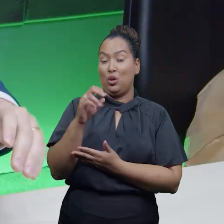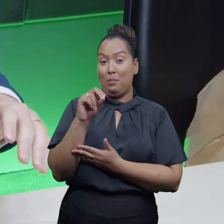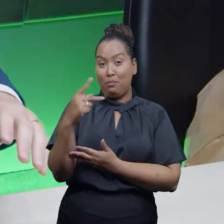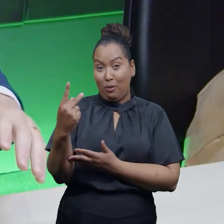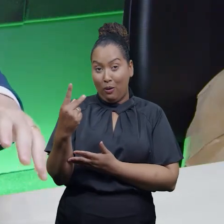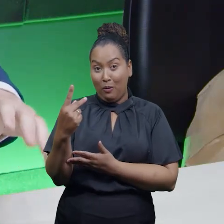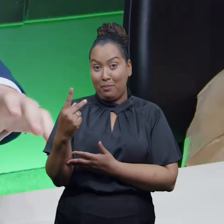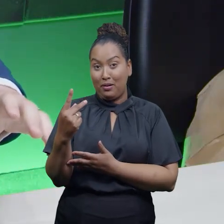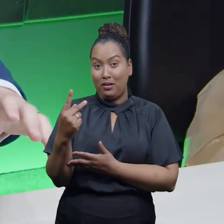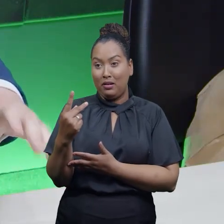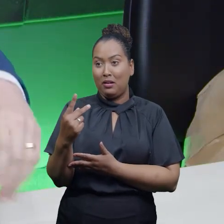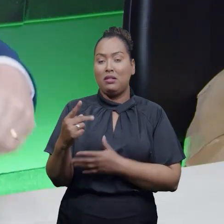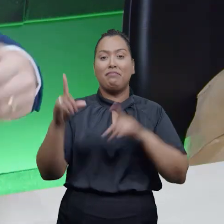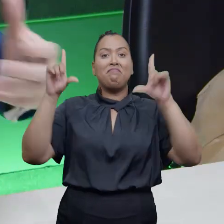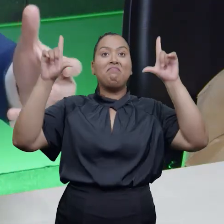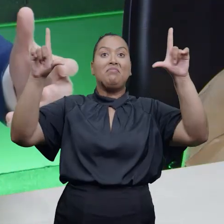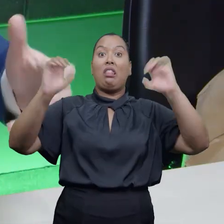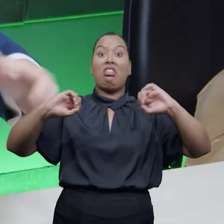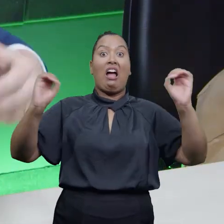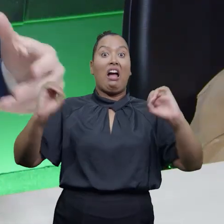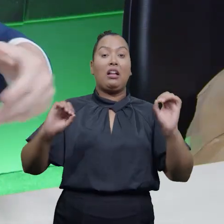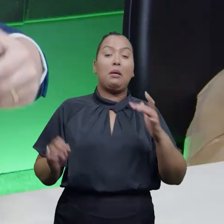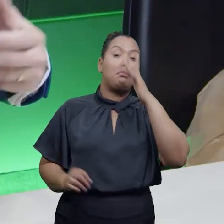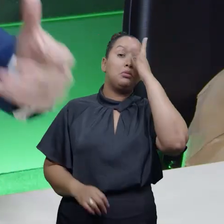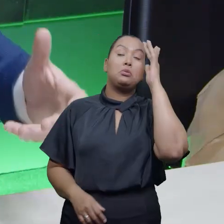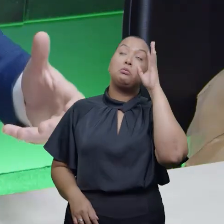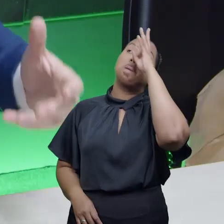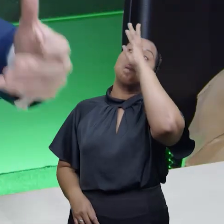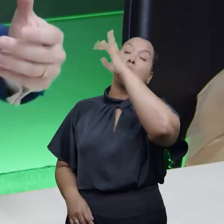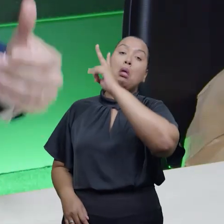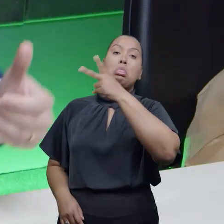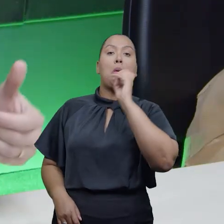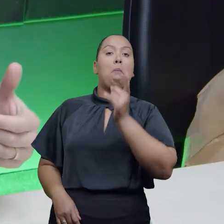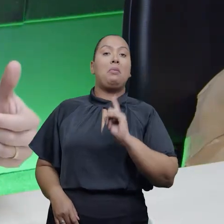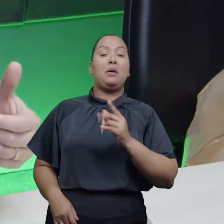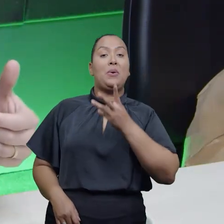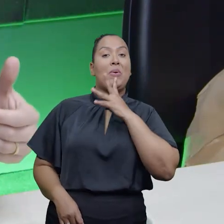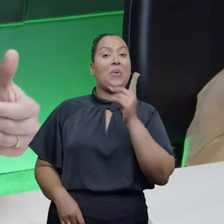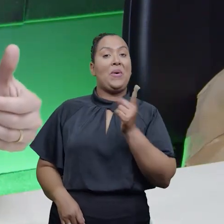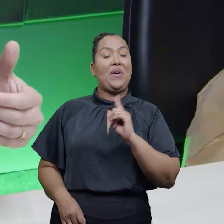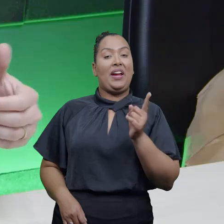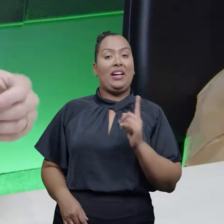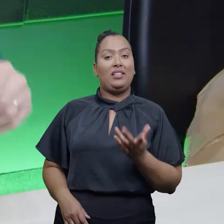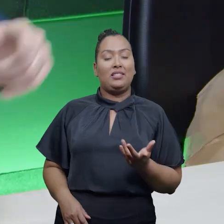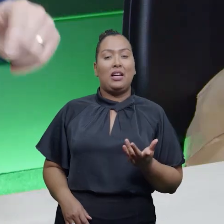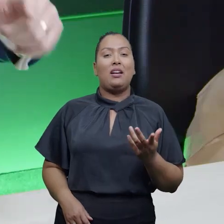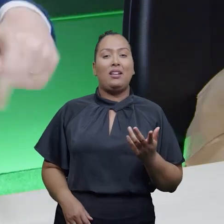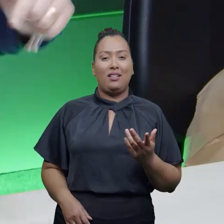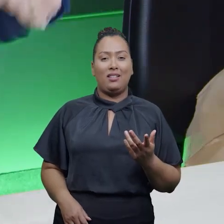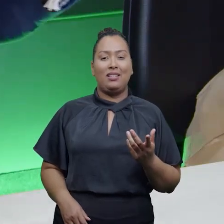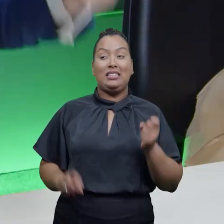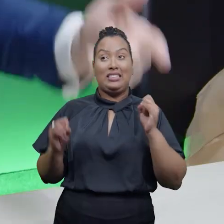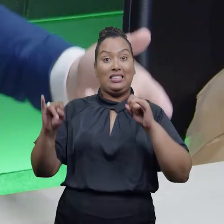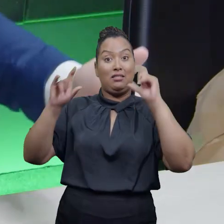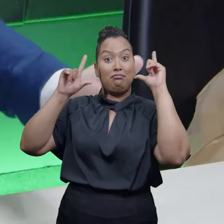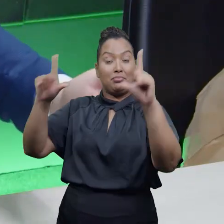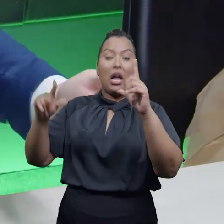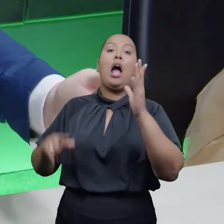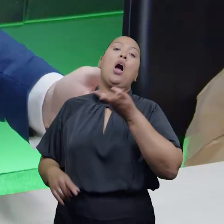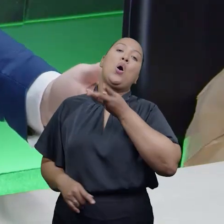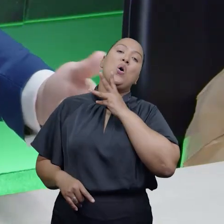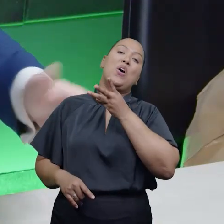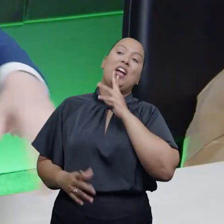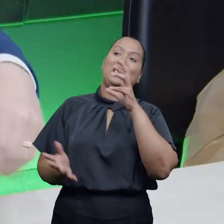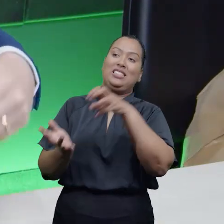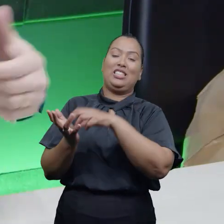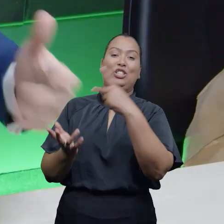centro pop, sem uma identificação que sequer permite ao indivíduo em situação de rua saber que ali existe